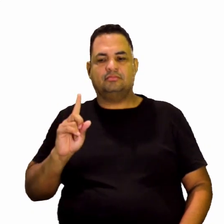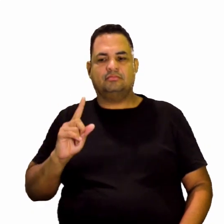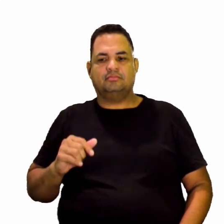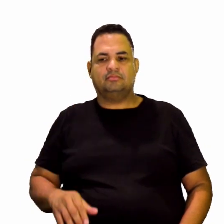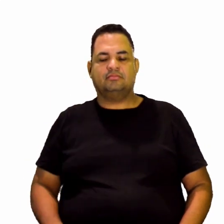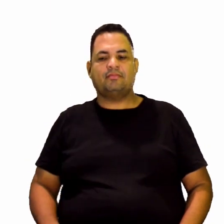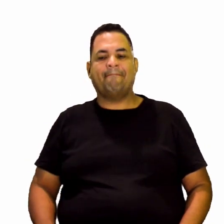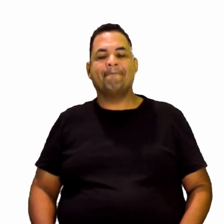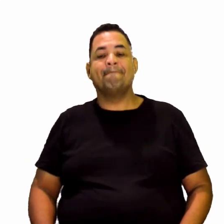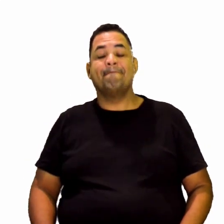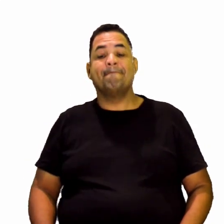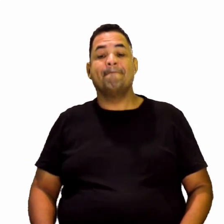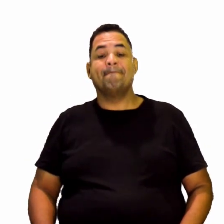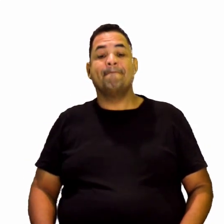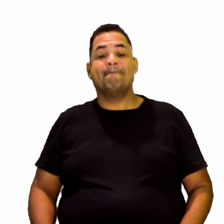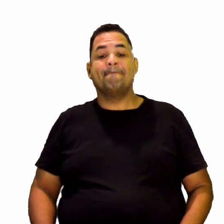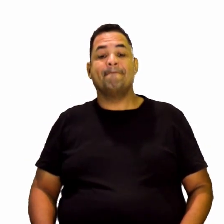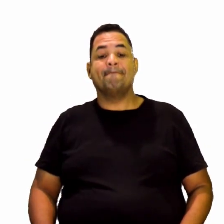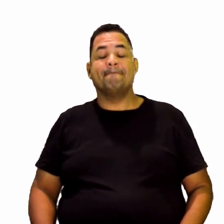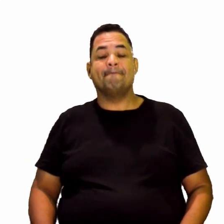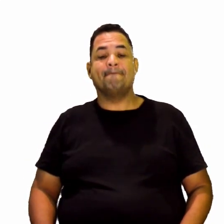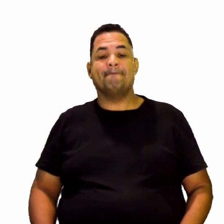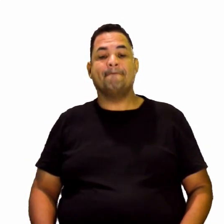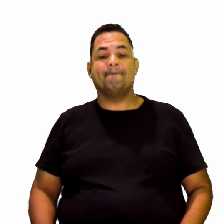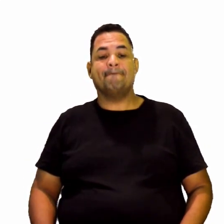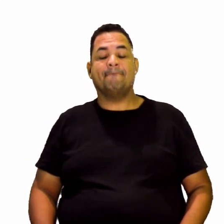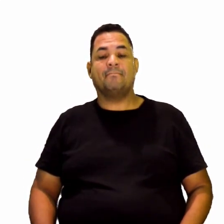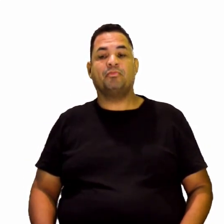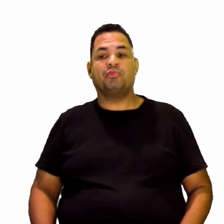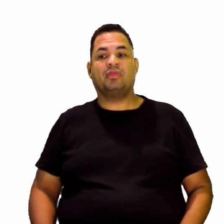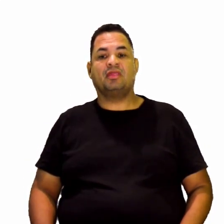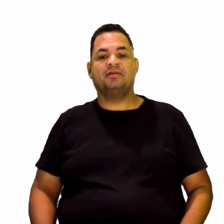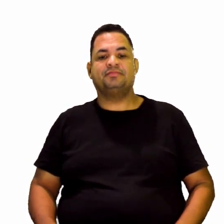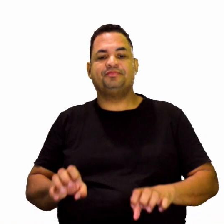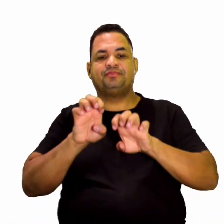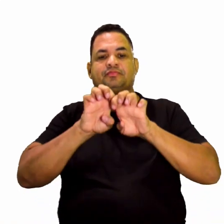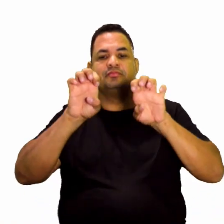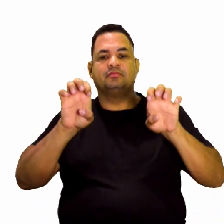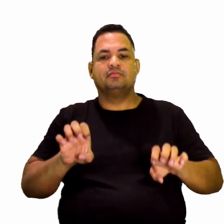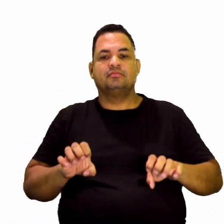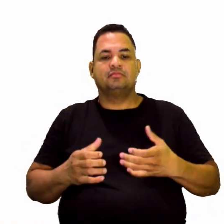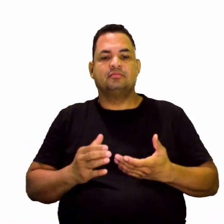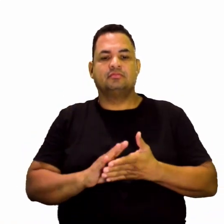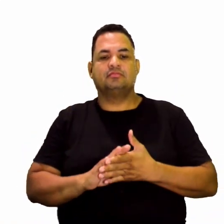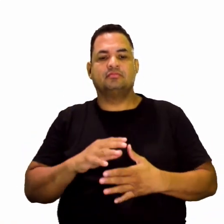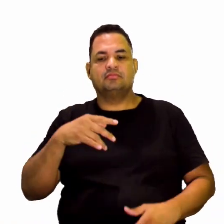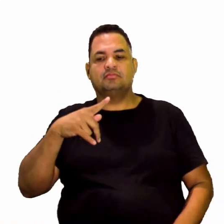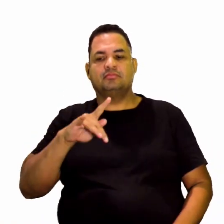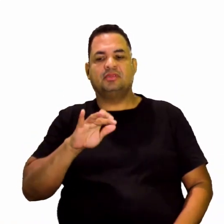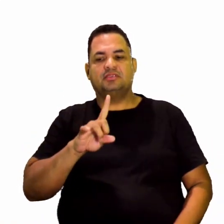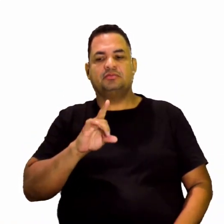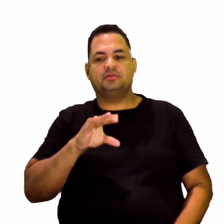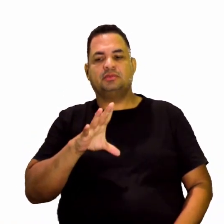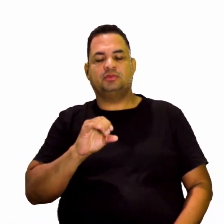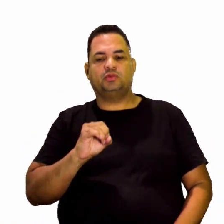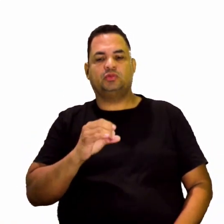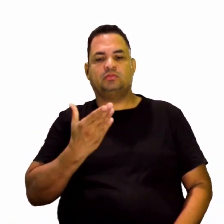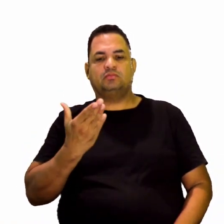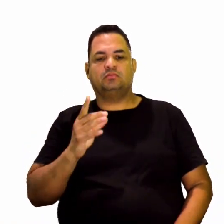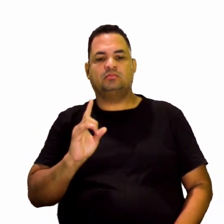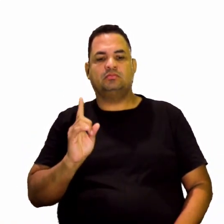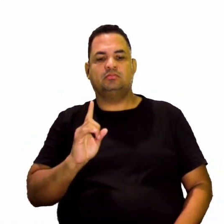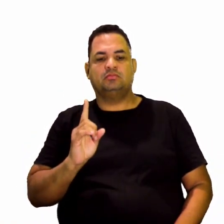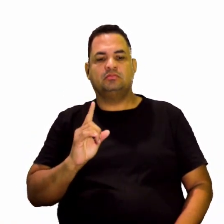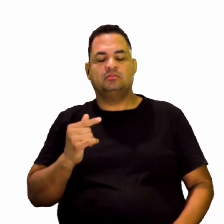tá, pessoal? Então, a gente chama essa estrutura de plasmídio. E ela